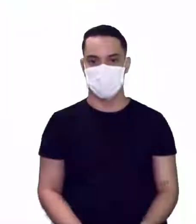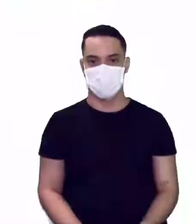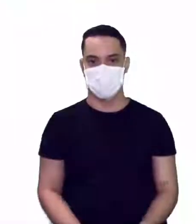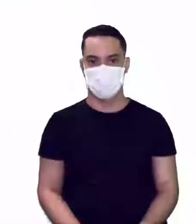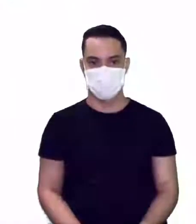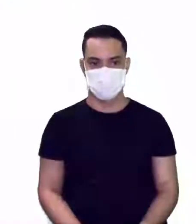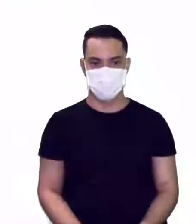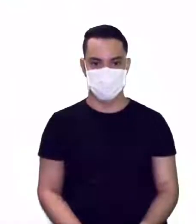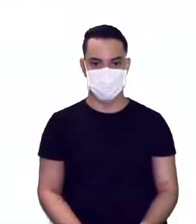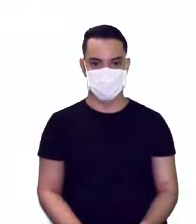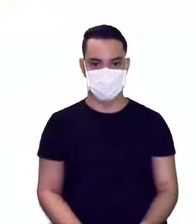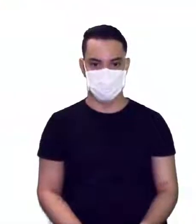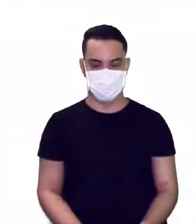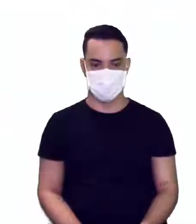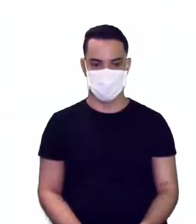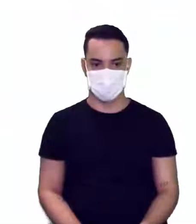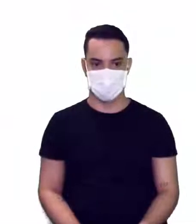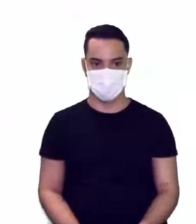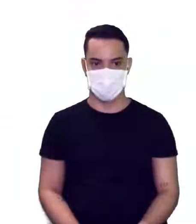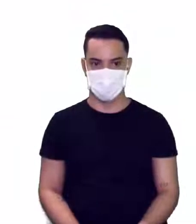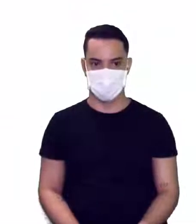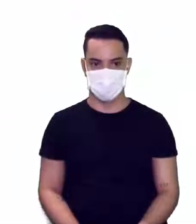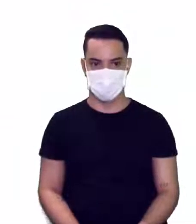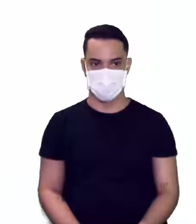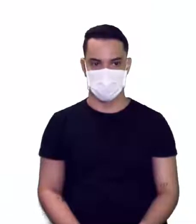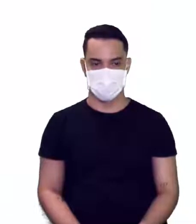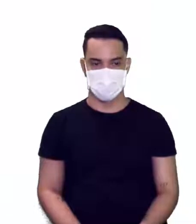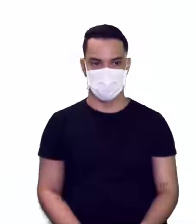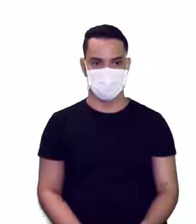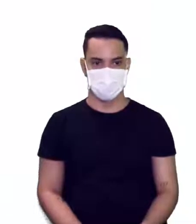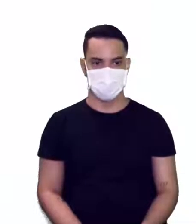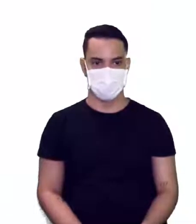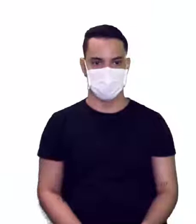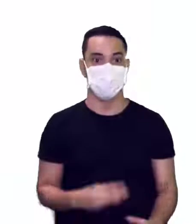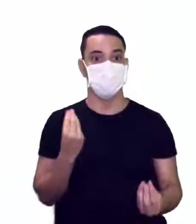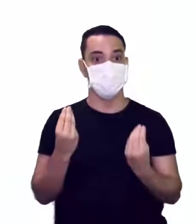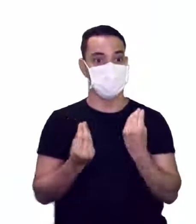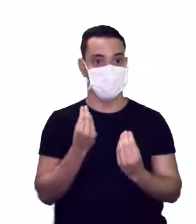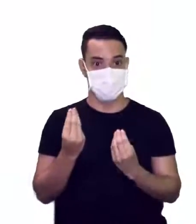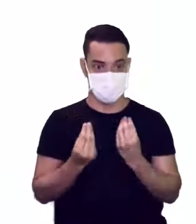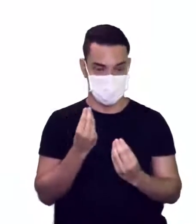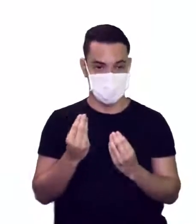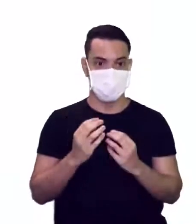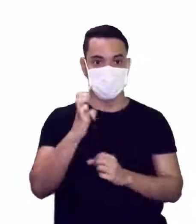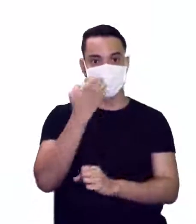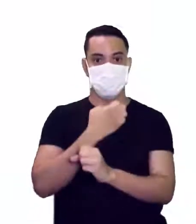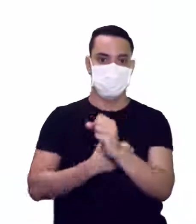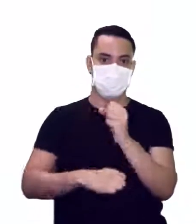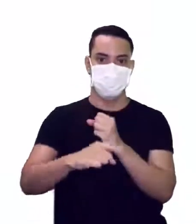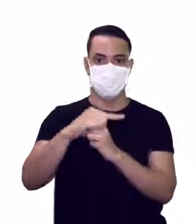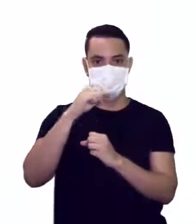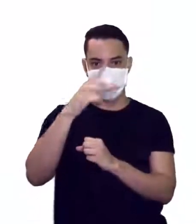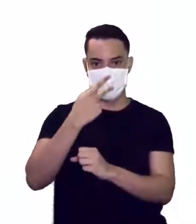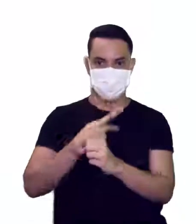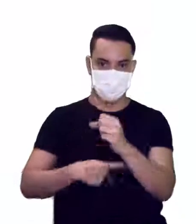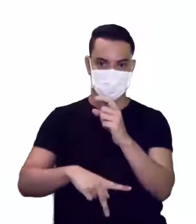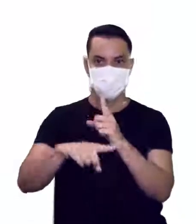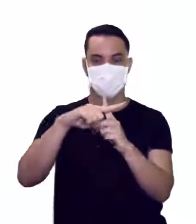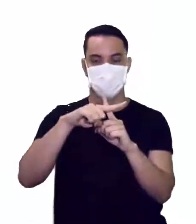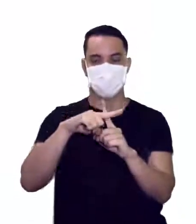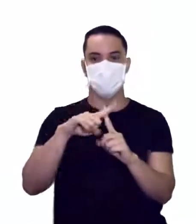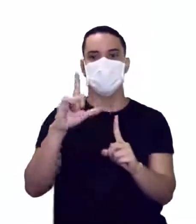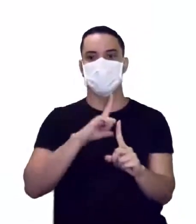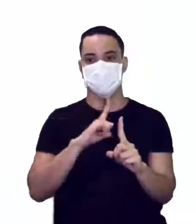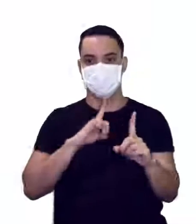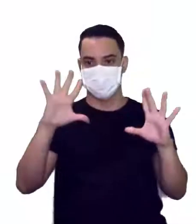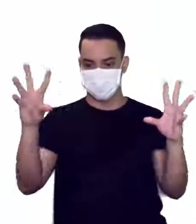ali, olha só. Aqui, pessoal, como os elétrons e os prótons se atraem, dizemos